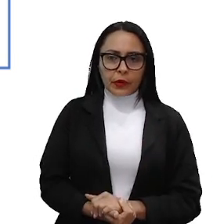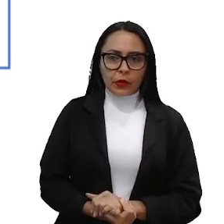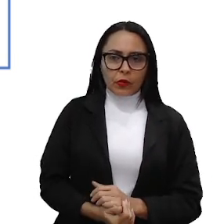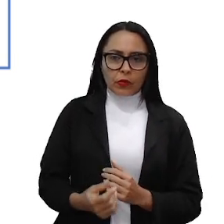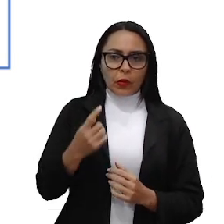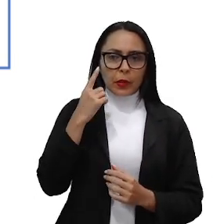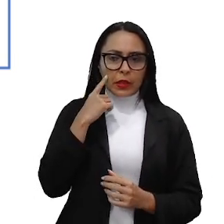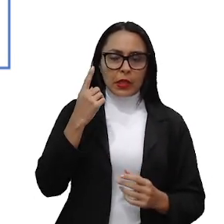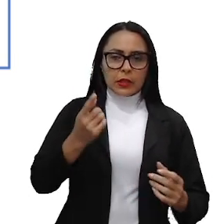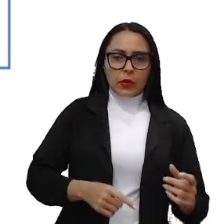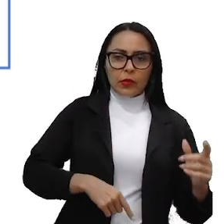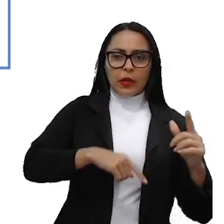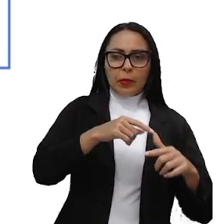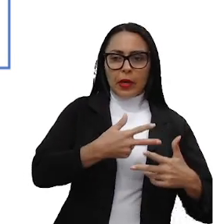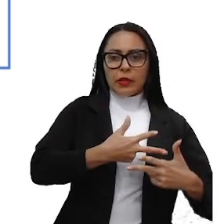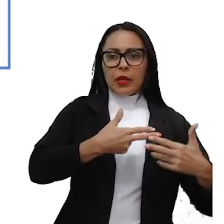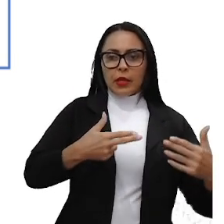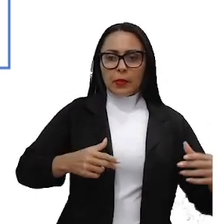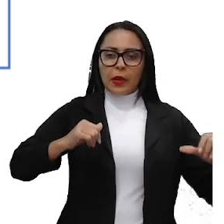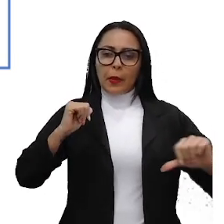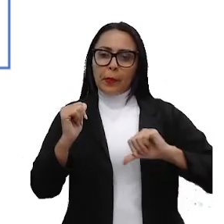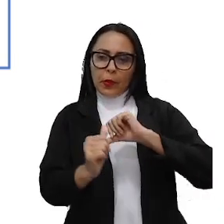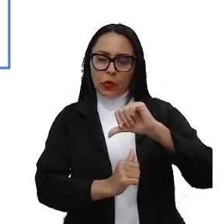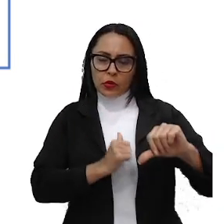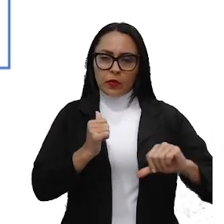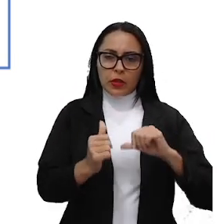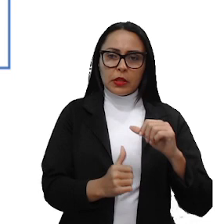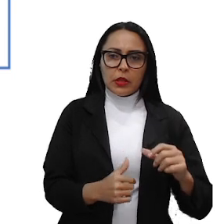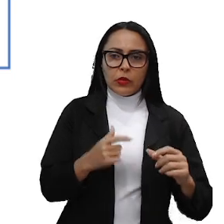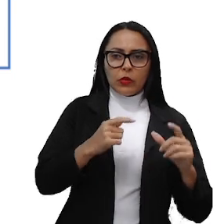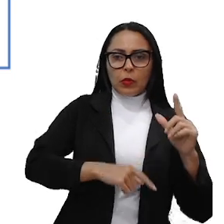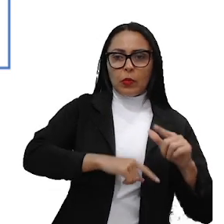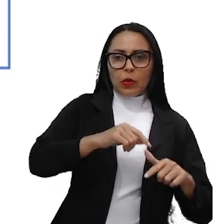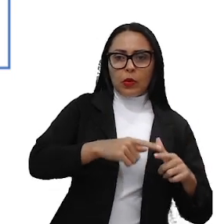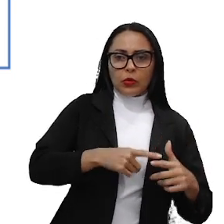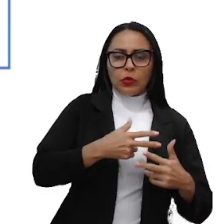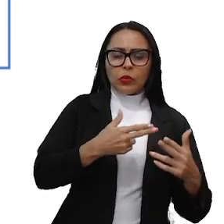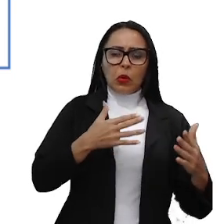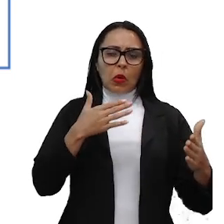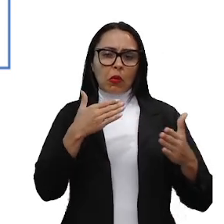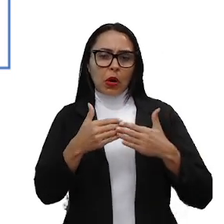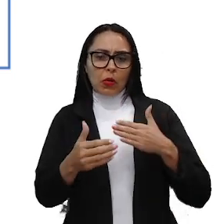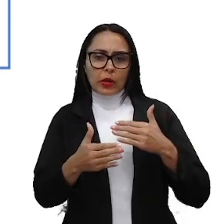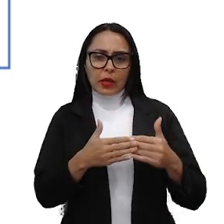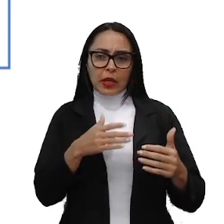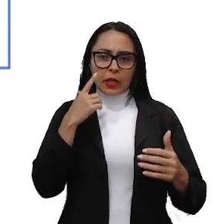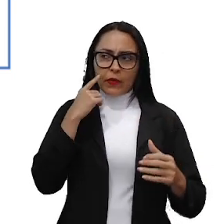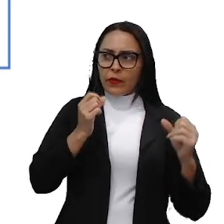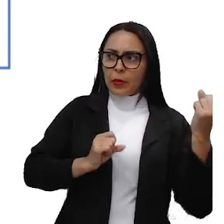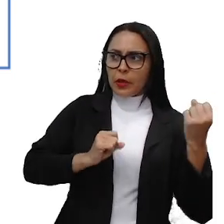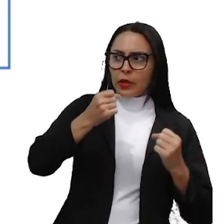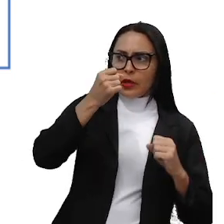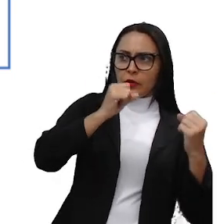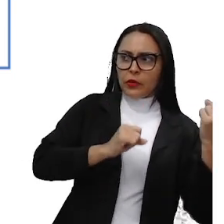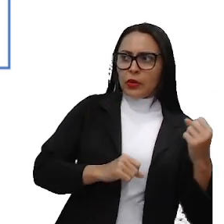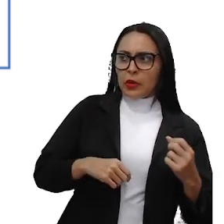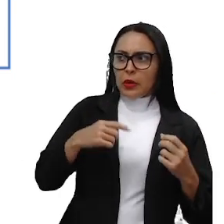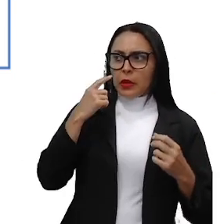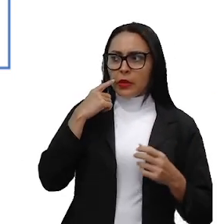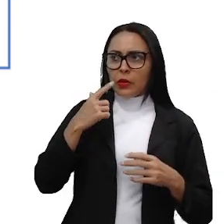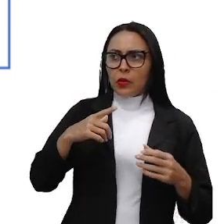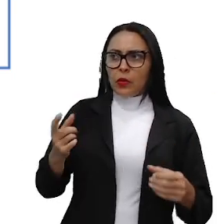da matéria-prima, a transformação da matéria-prima em um produto acabado qualquer no fabricante, o produto